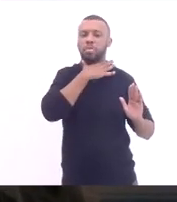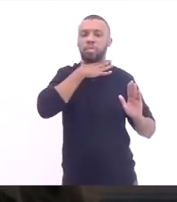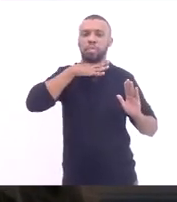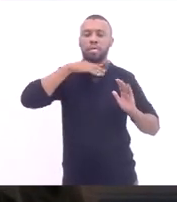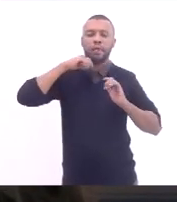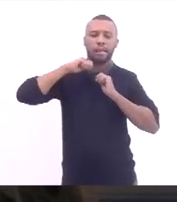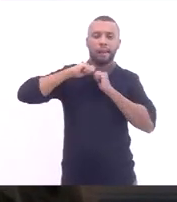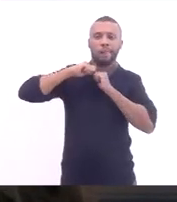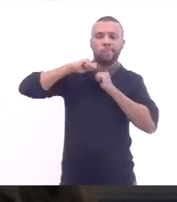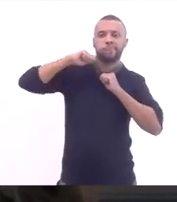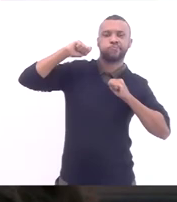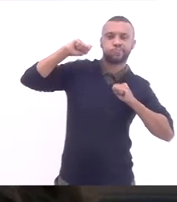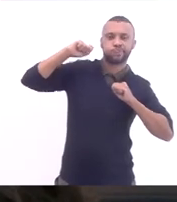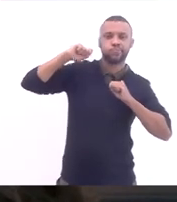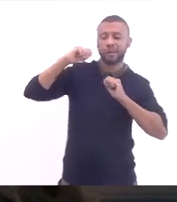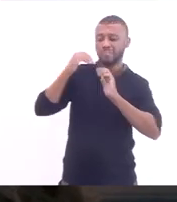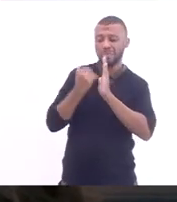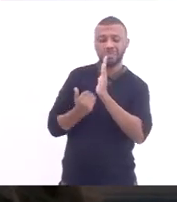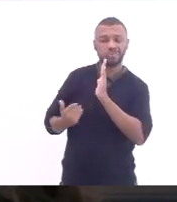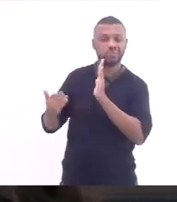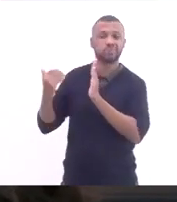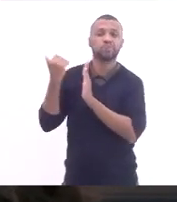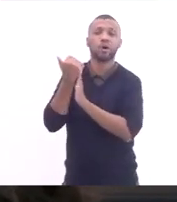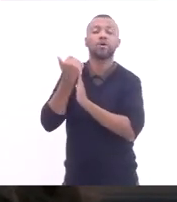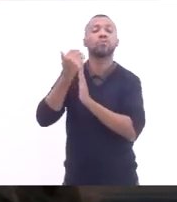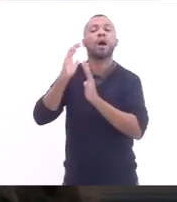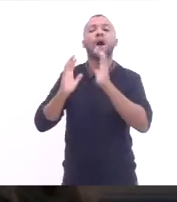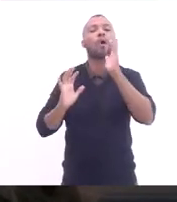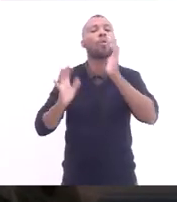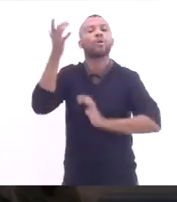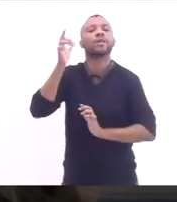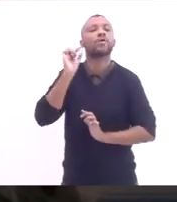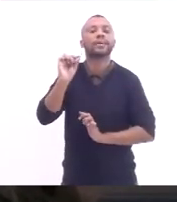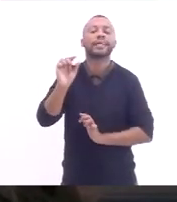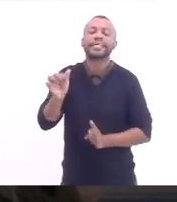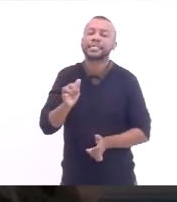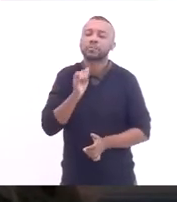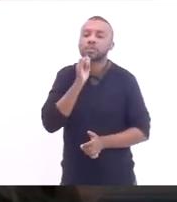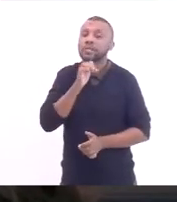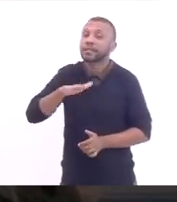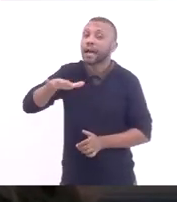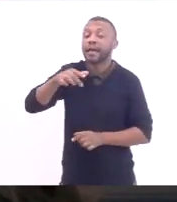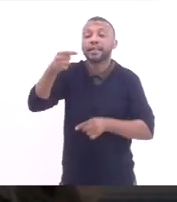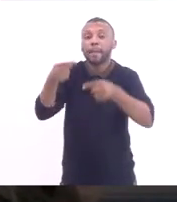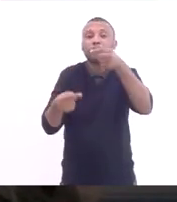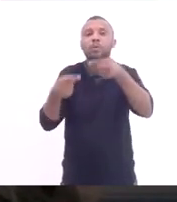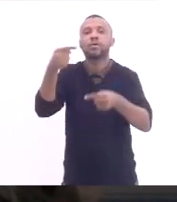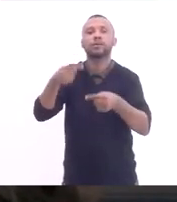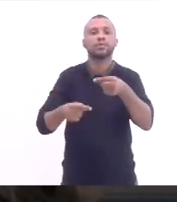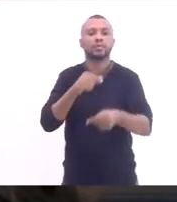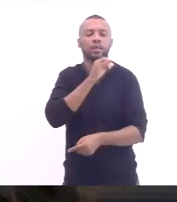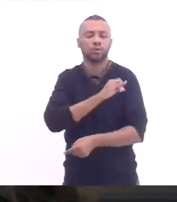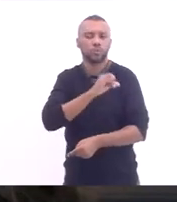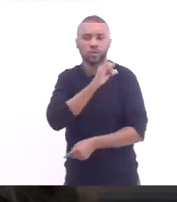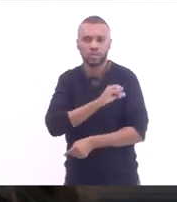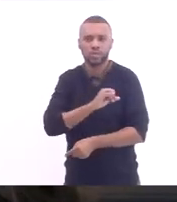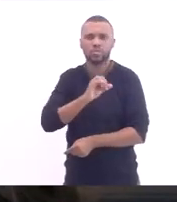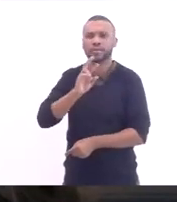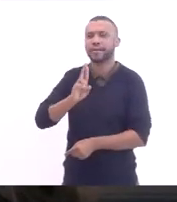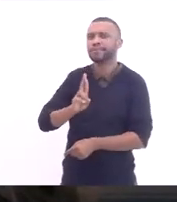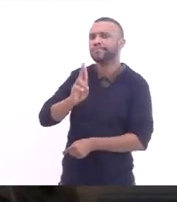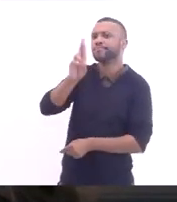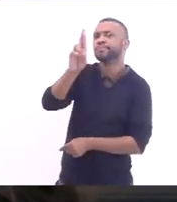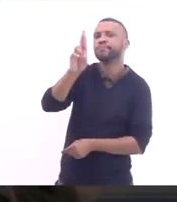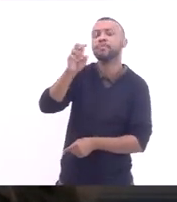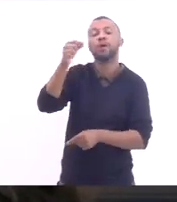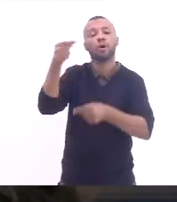apertado. Quer dizer, isto acontece porque, infelizmente, na política do Rio de Janeiro, no comando